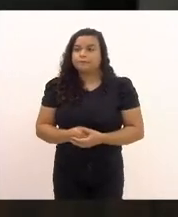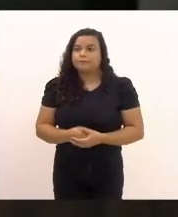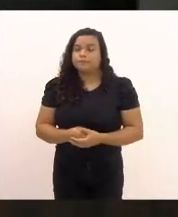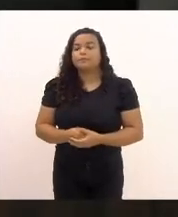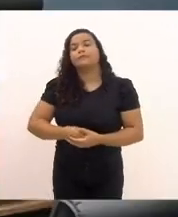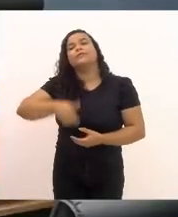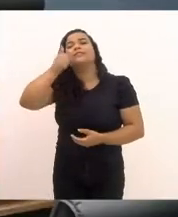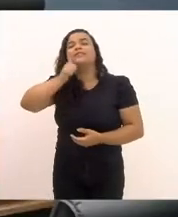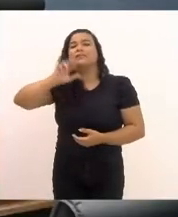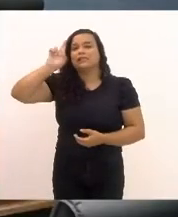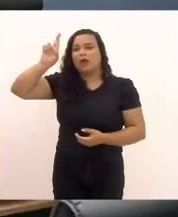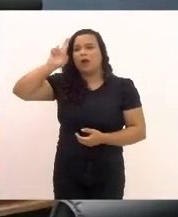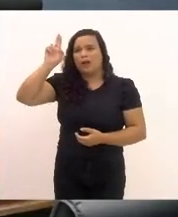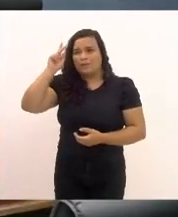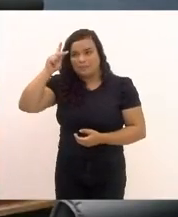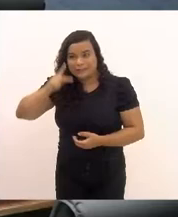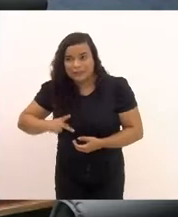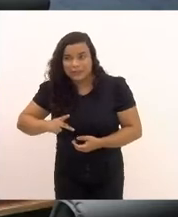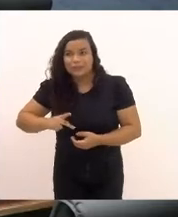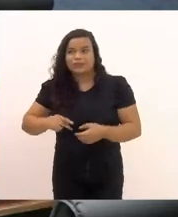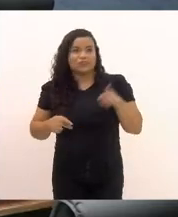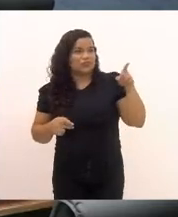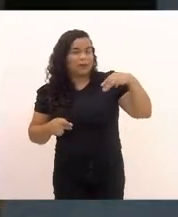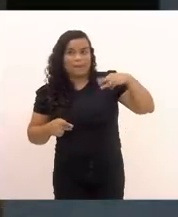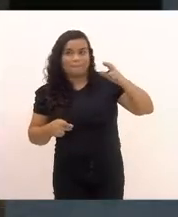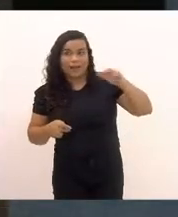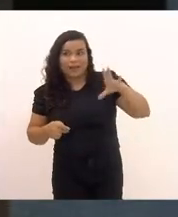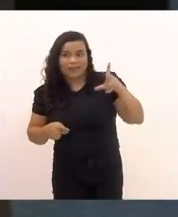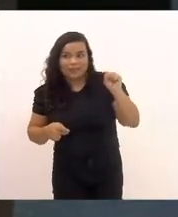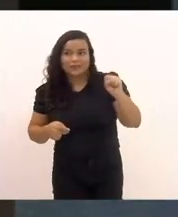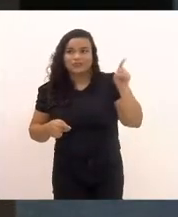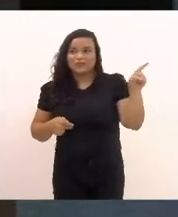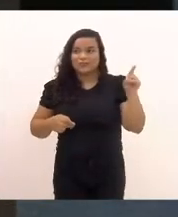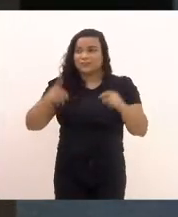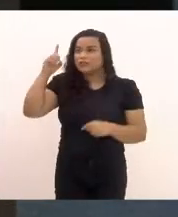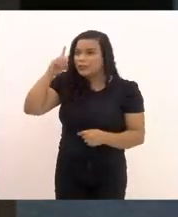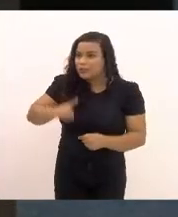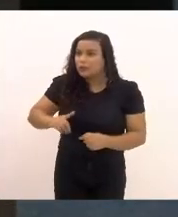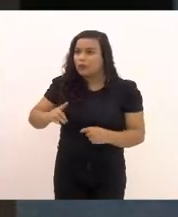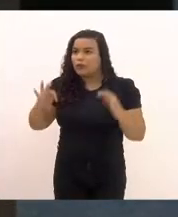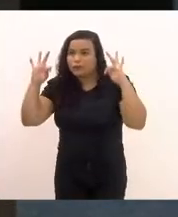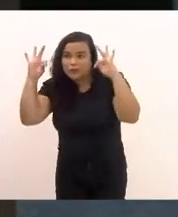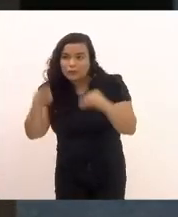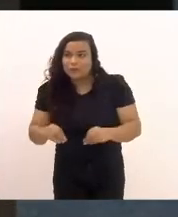Senhora presidente, Marquinhos, nosso diretor, demais